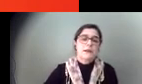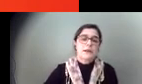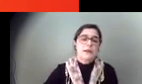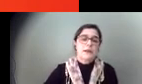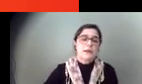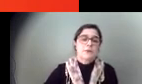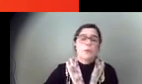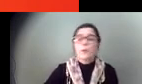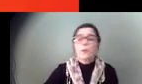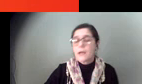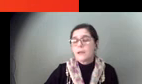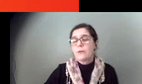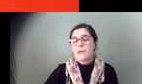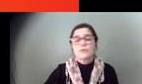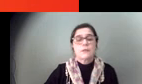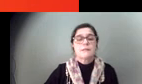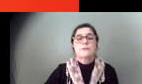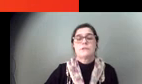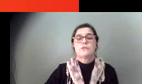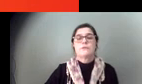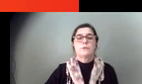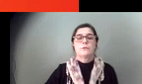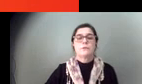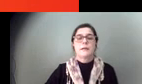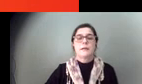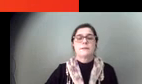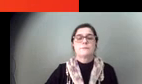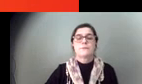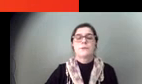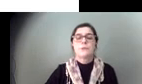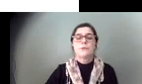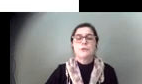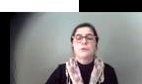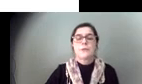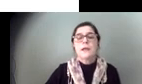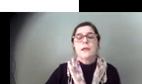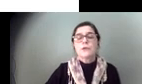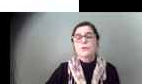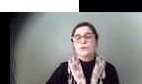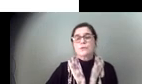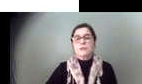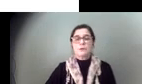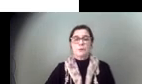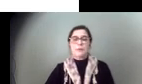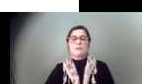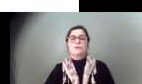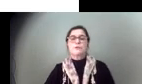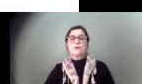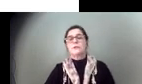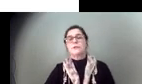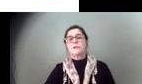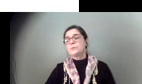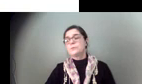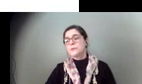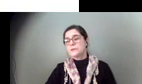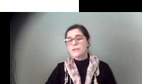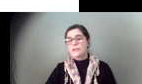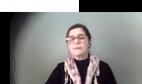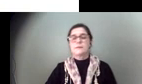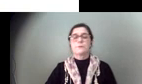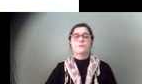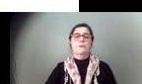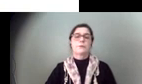poder colocar realmente quais são as dificuldades. Muito bem. E o nosso quinto passo é definir um